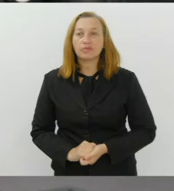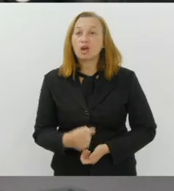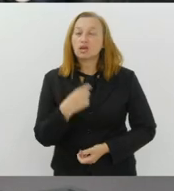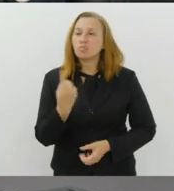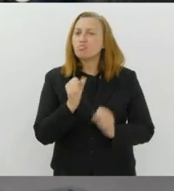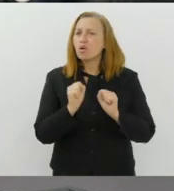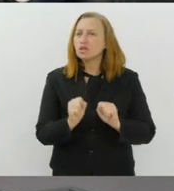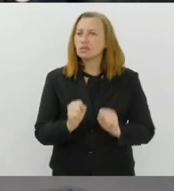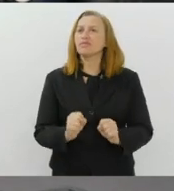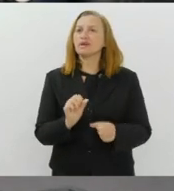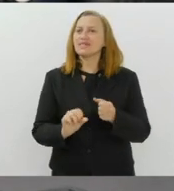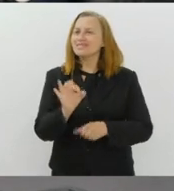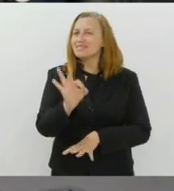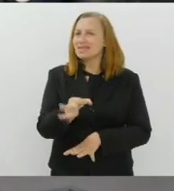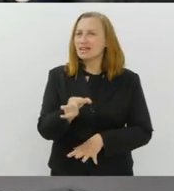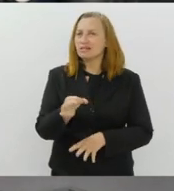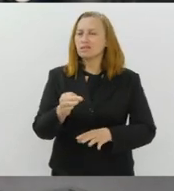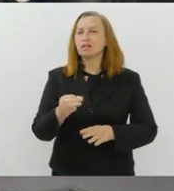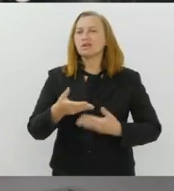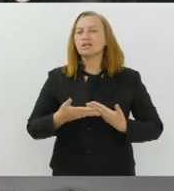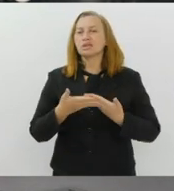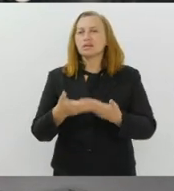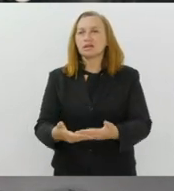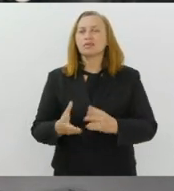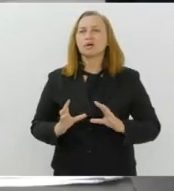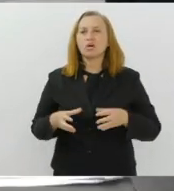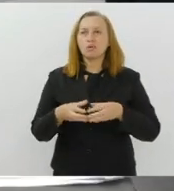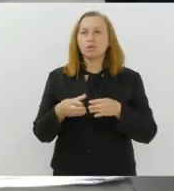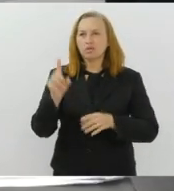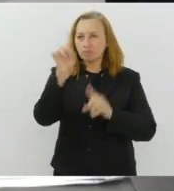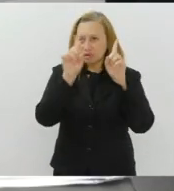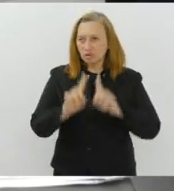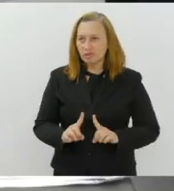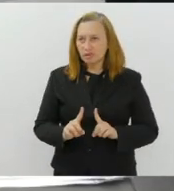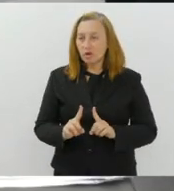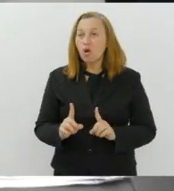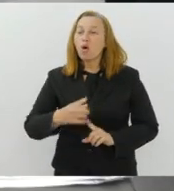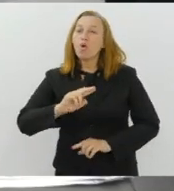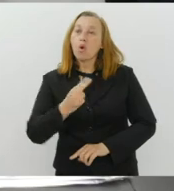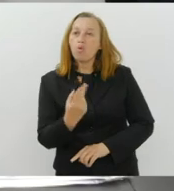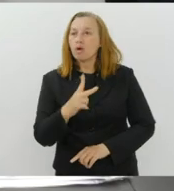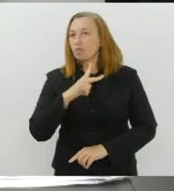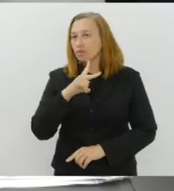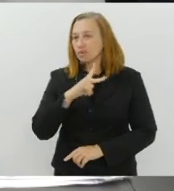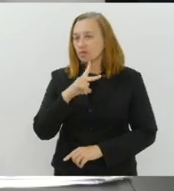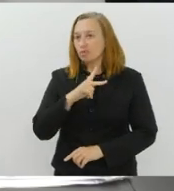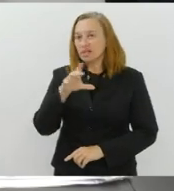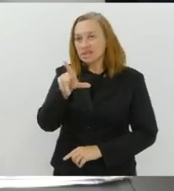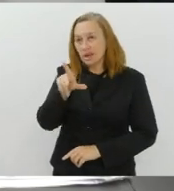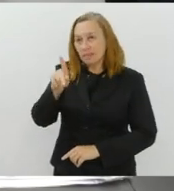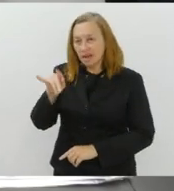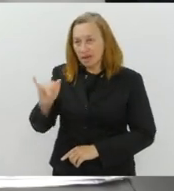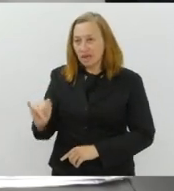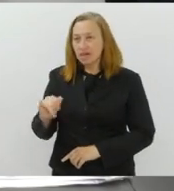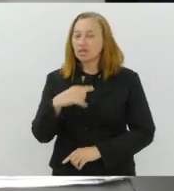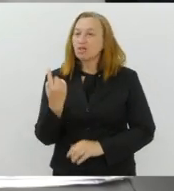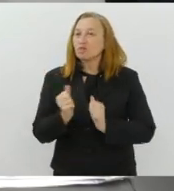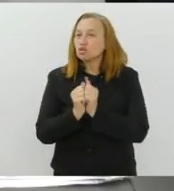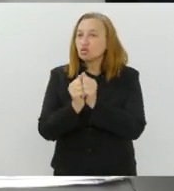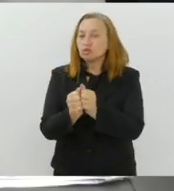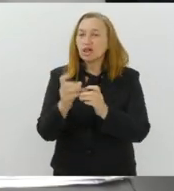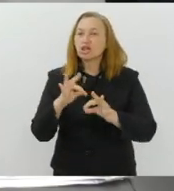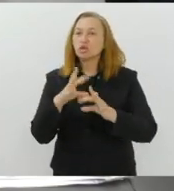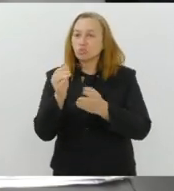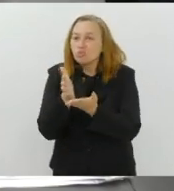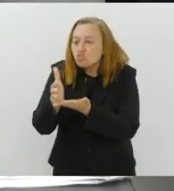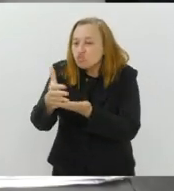podemos fazer exatamente esse encaminhamento pela comissão da pessoa com deficiência ou pela própria equipe da CPI. Então, nós vamos juntar todos os